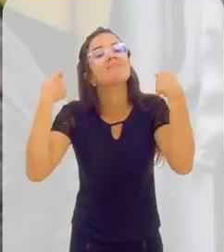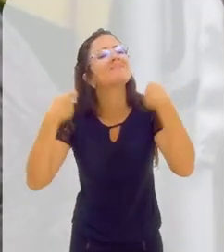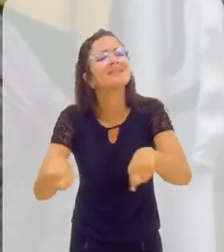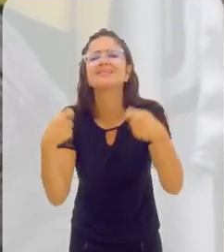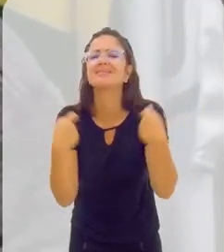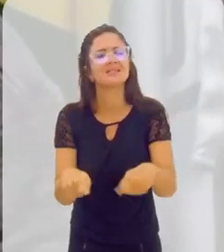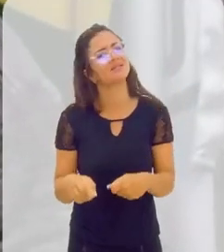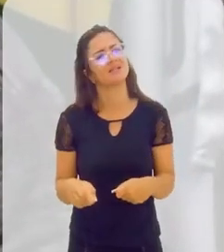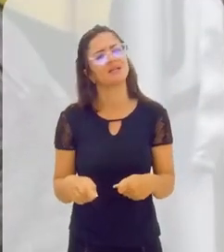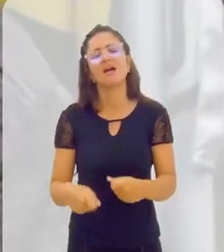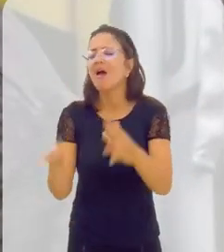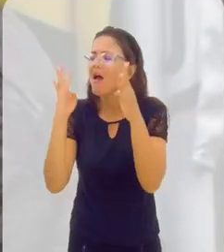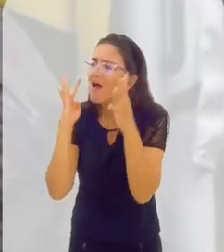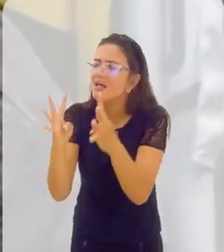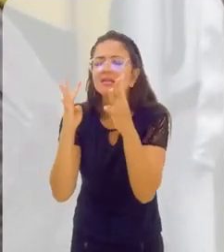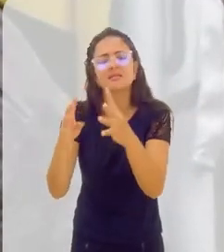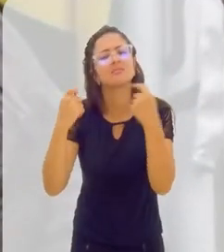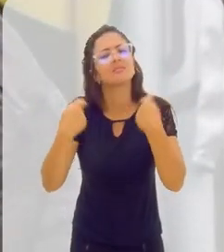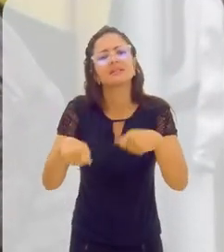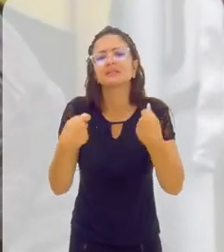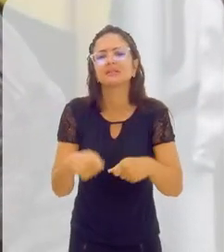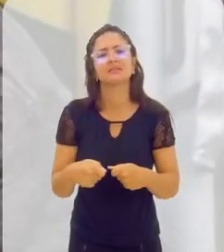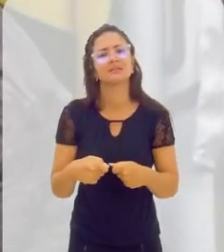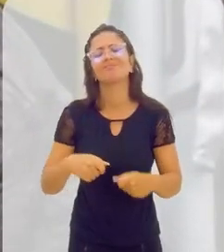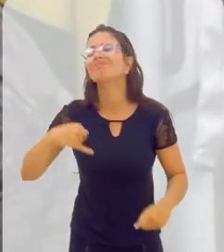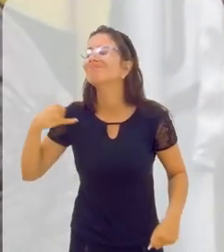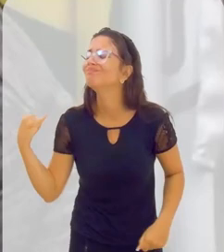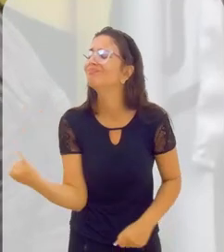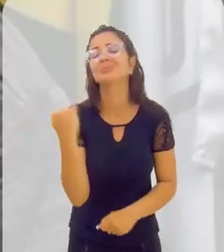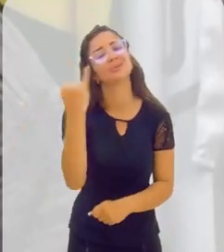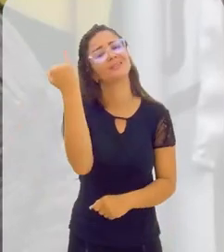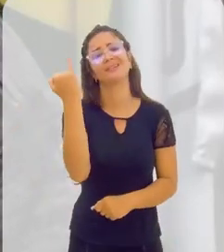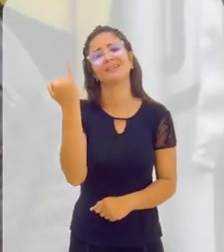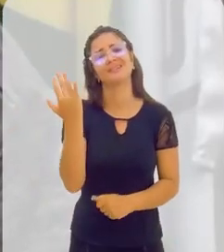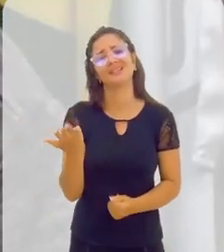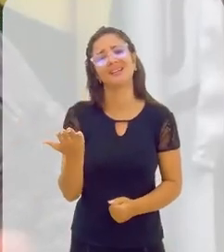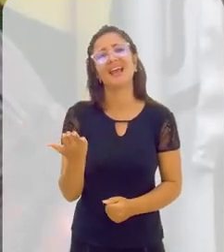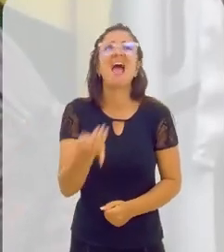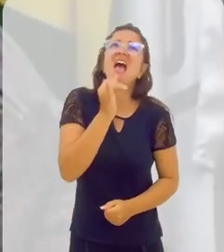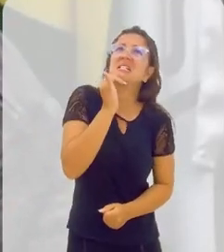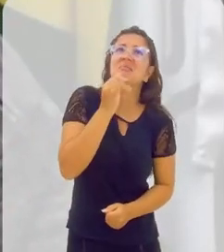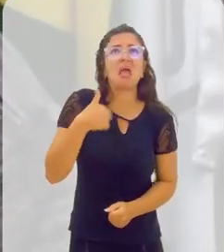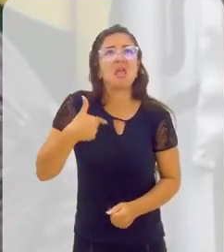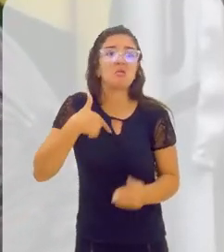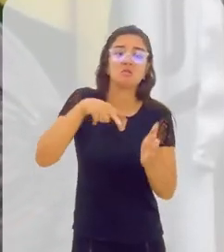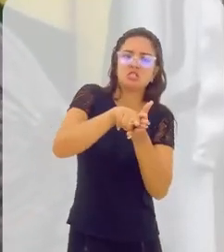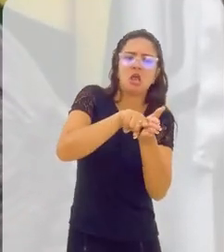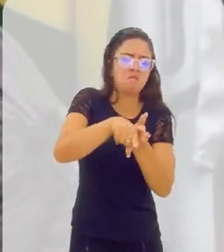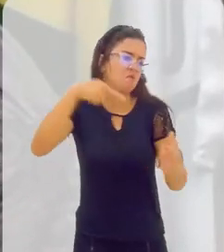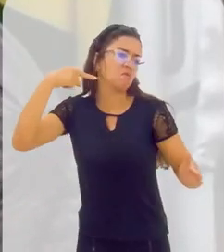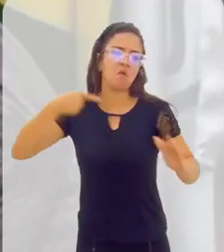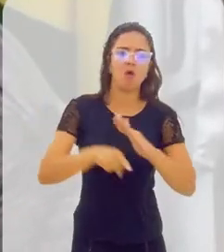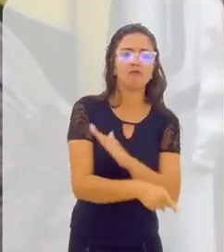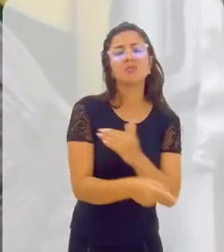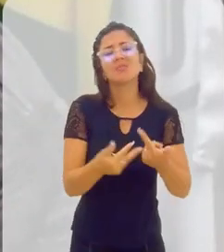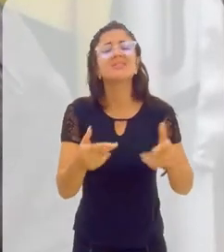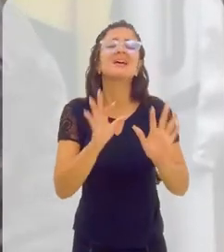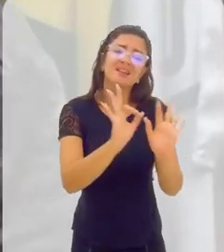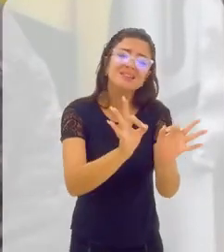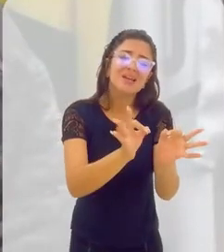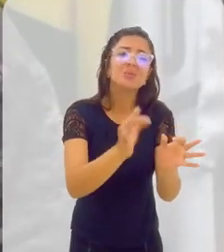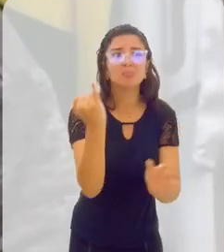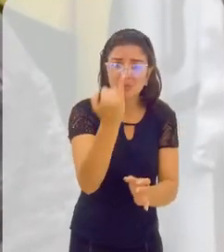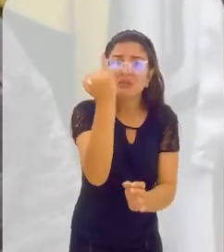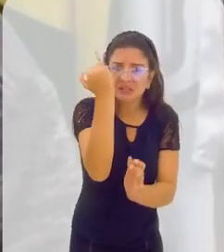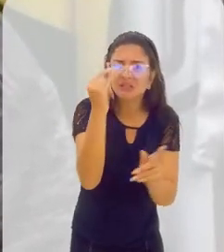entender o que ele tá falando prestar atenção isso é a chave da Medicina não é pedir exame altamente complexo